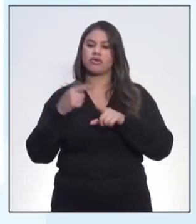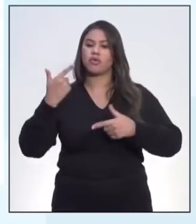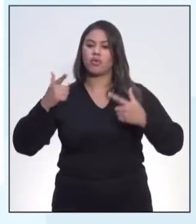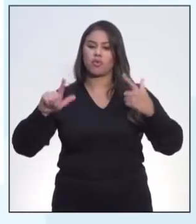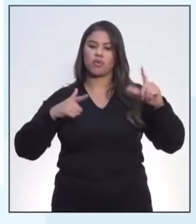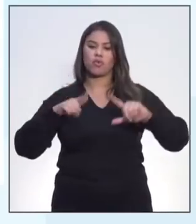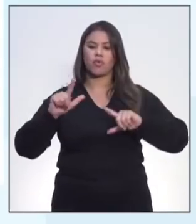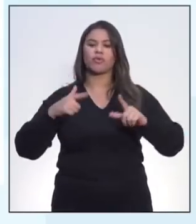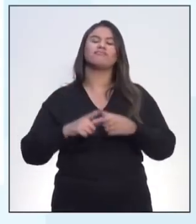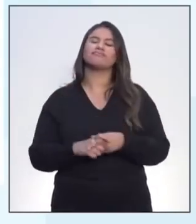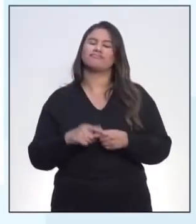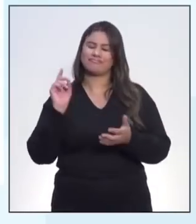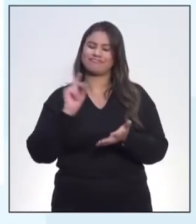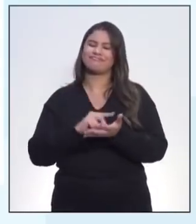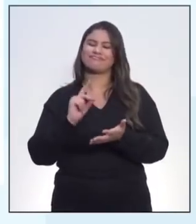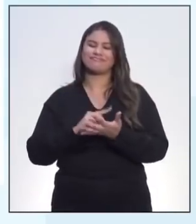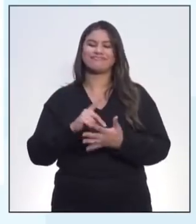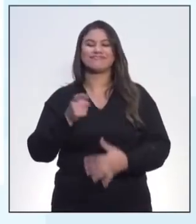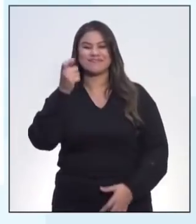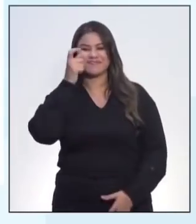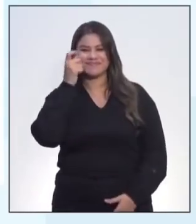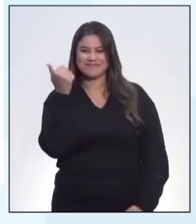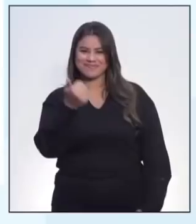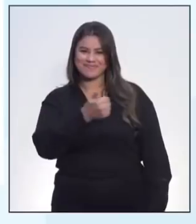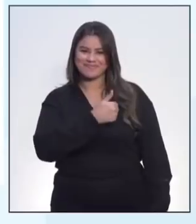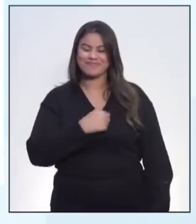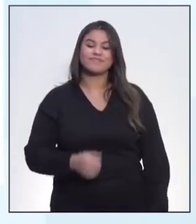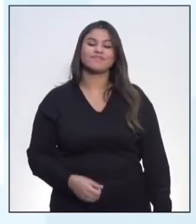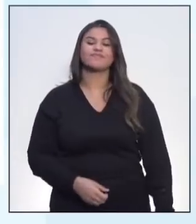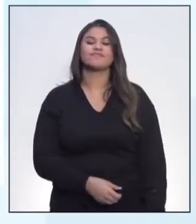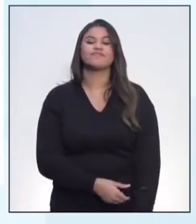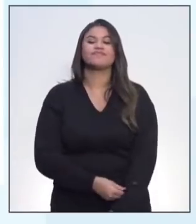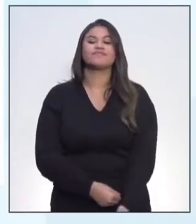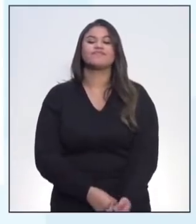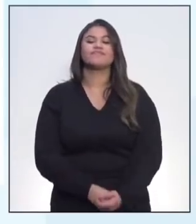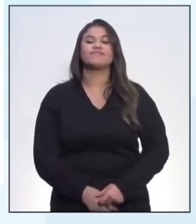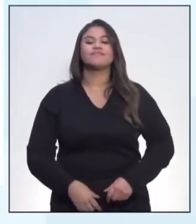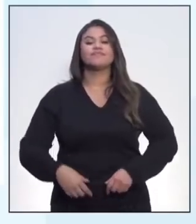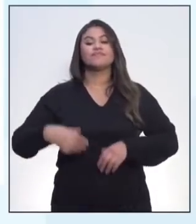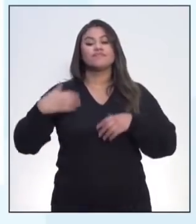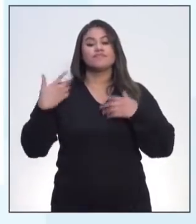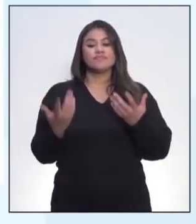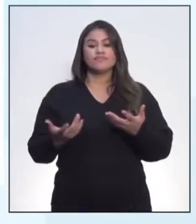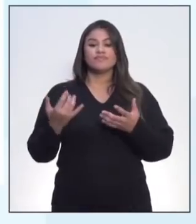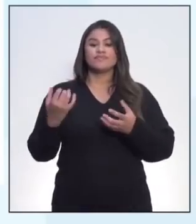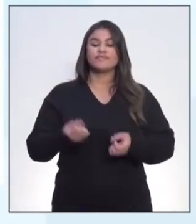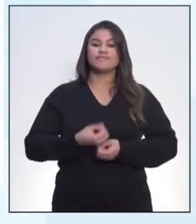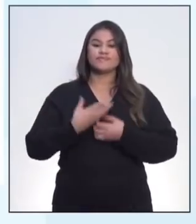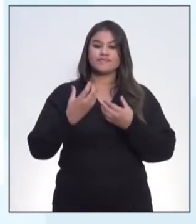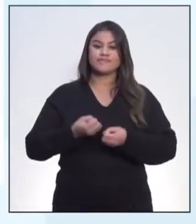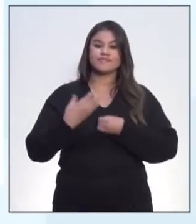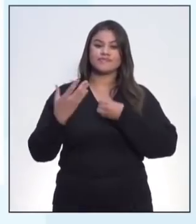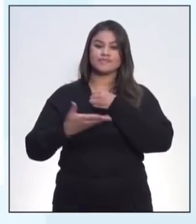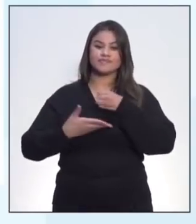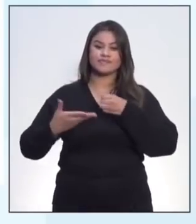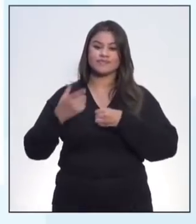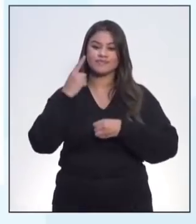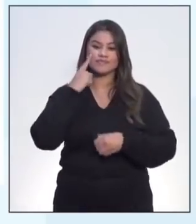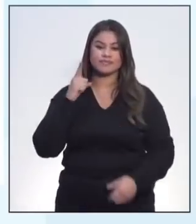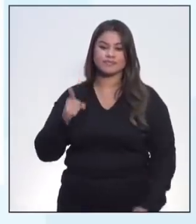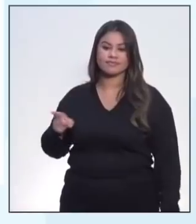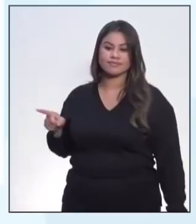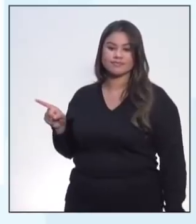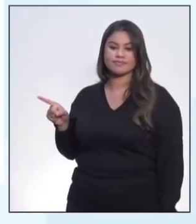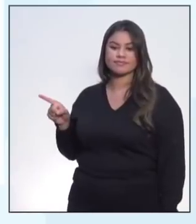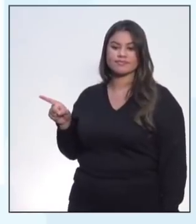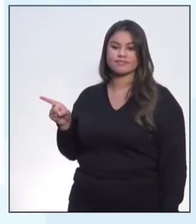Bem observado. Okay? A fonte dessas informações aí, gente, saiu lá da Embrapa, Empresa